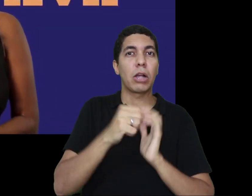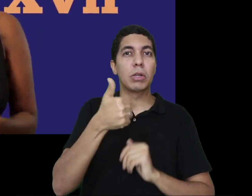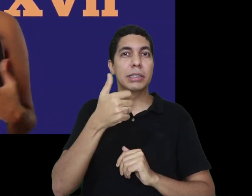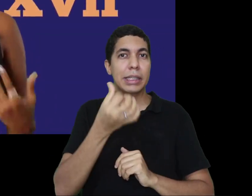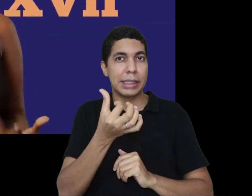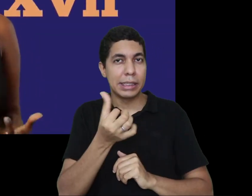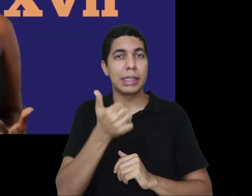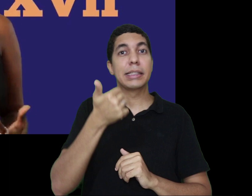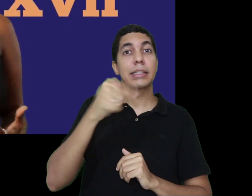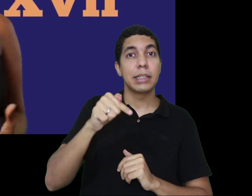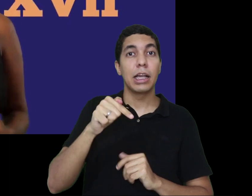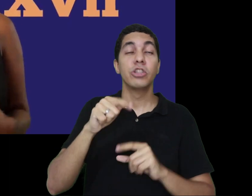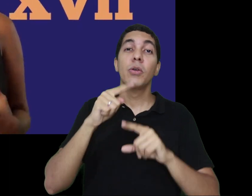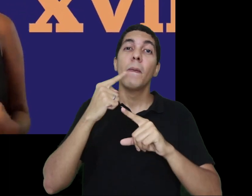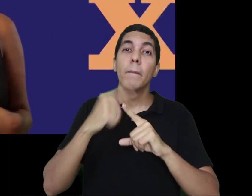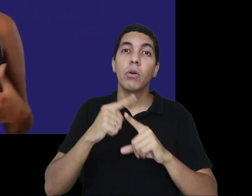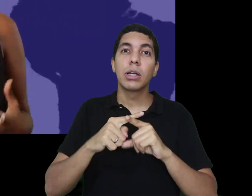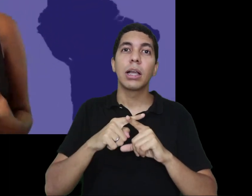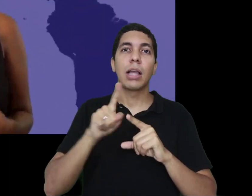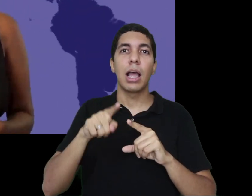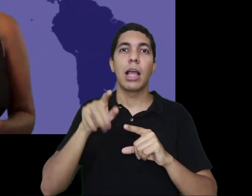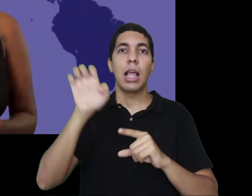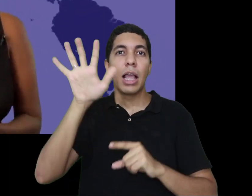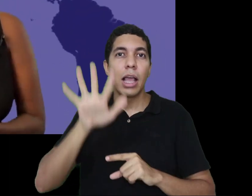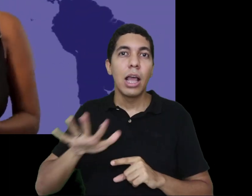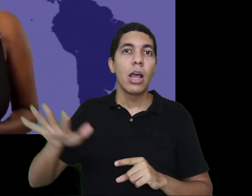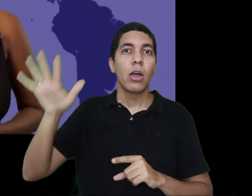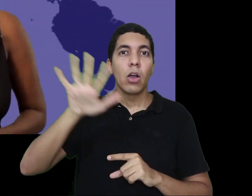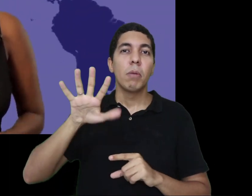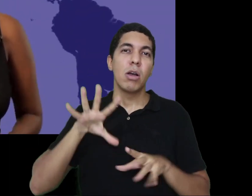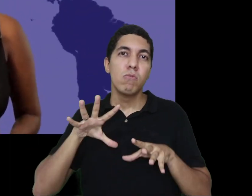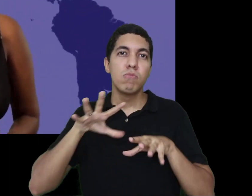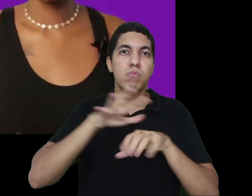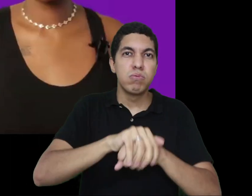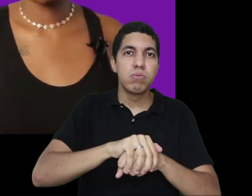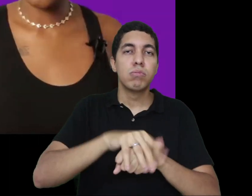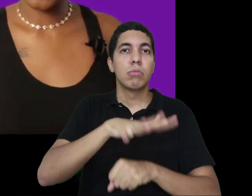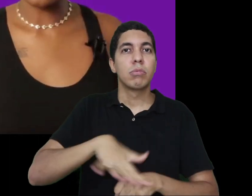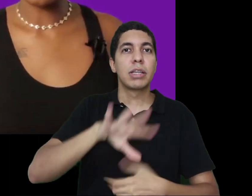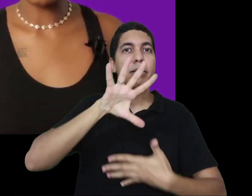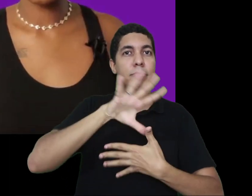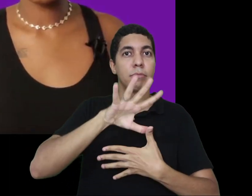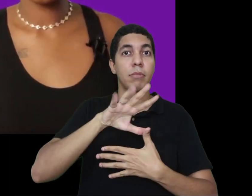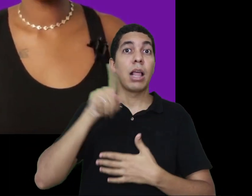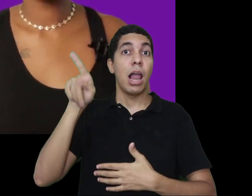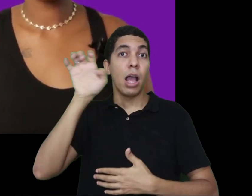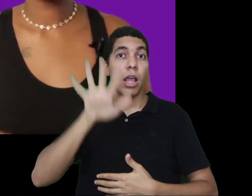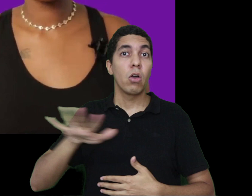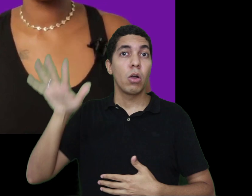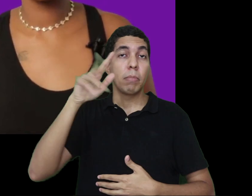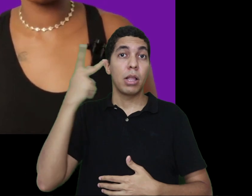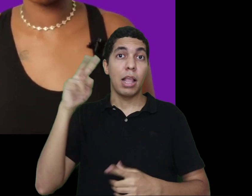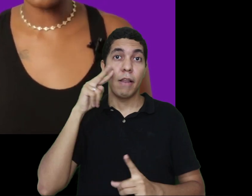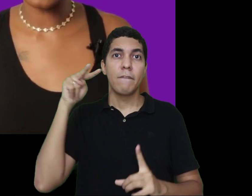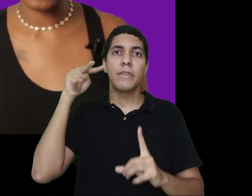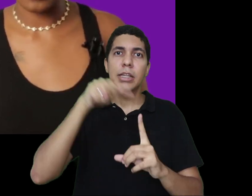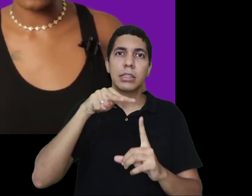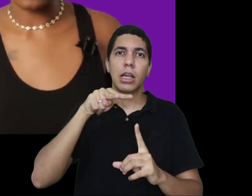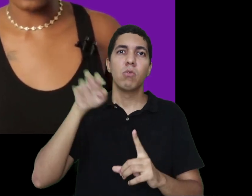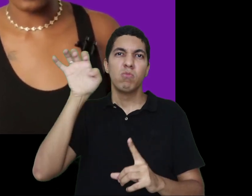séculos 16 e 17 por conta da colonização do continente americano. Os europeus consideravam em sua